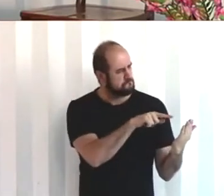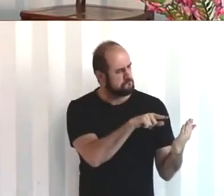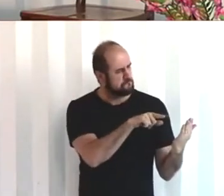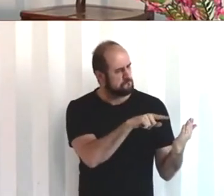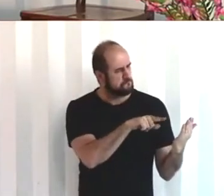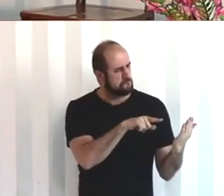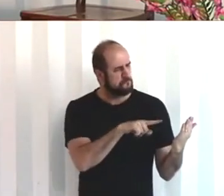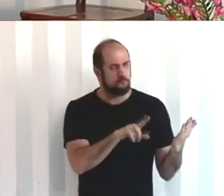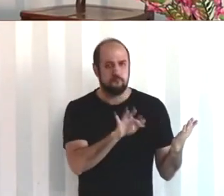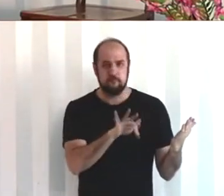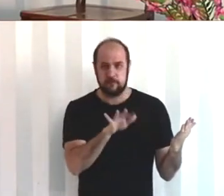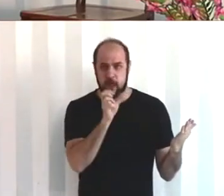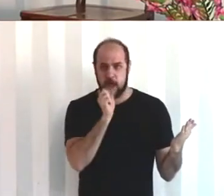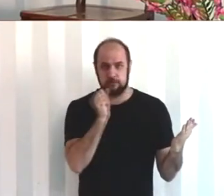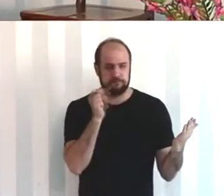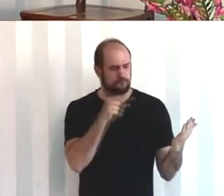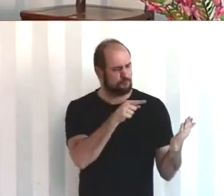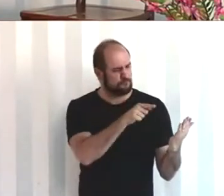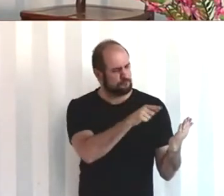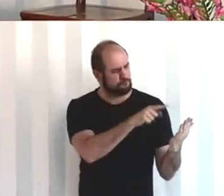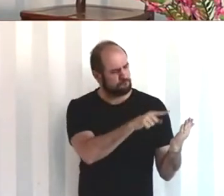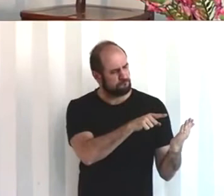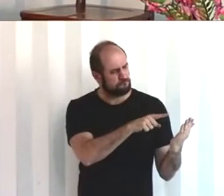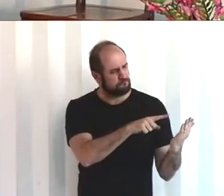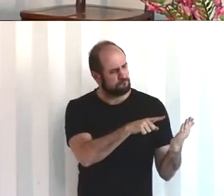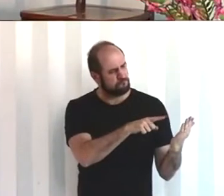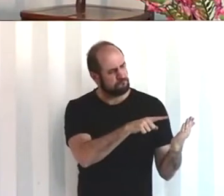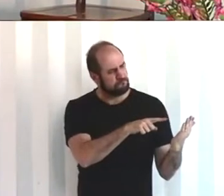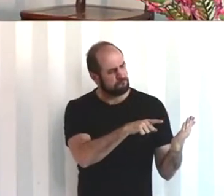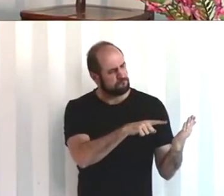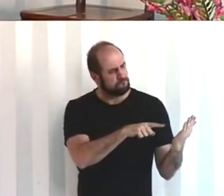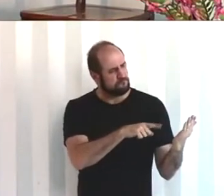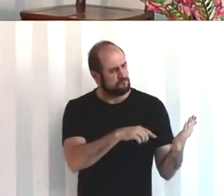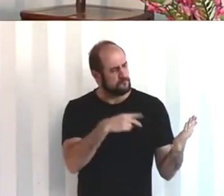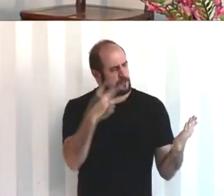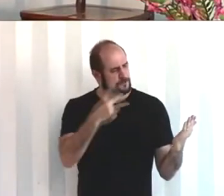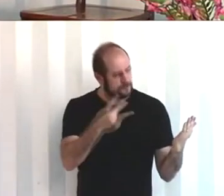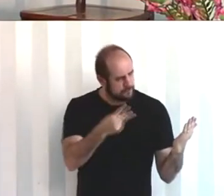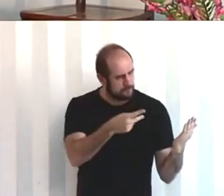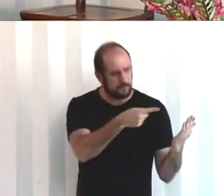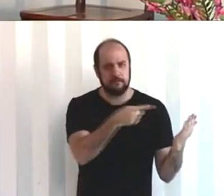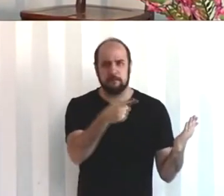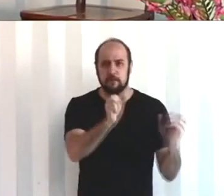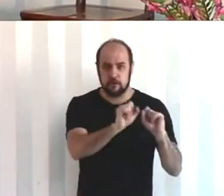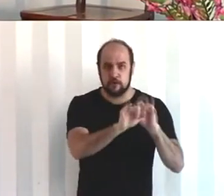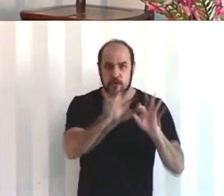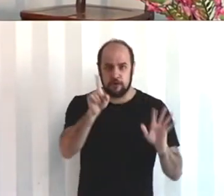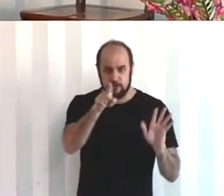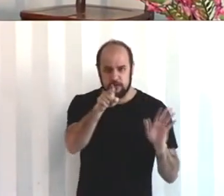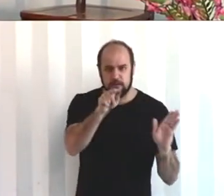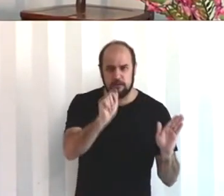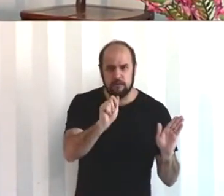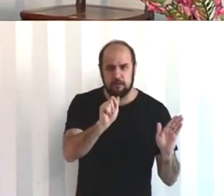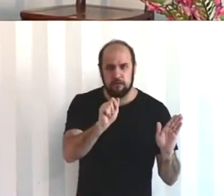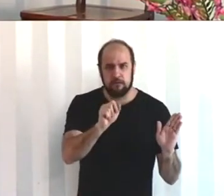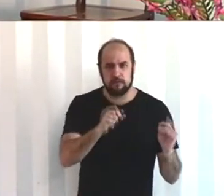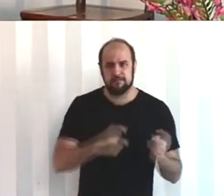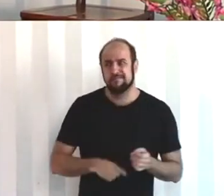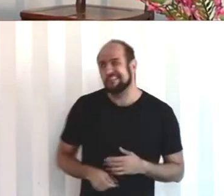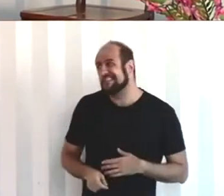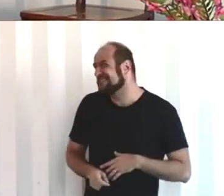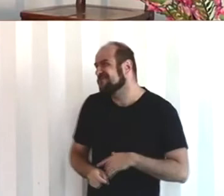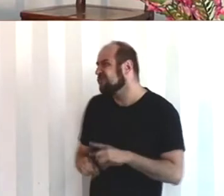ontem, como foi a sua semana? Segunda-feira, você glorificou a Deus na segunda-feira? Ah, pastor, mas não teve